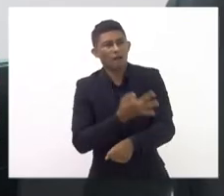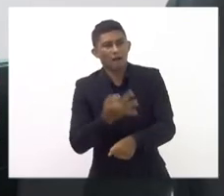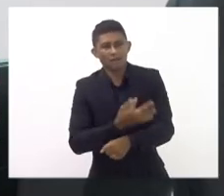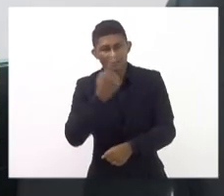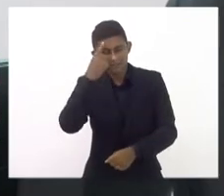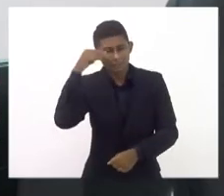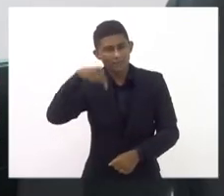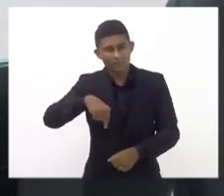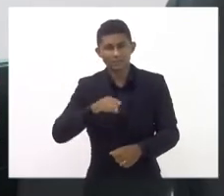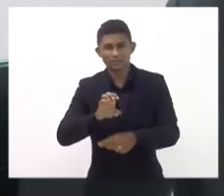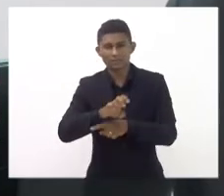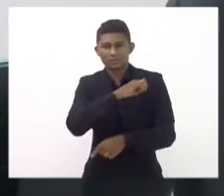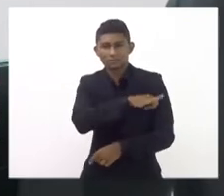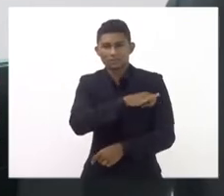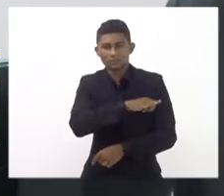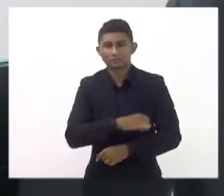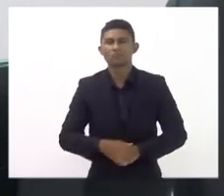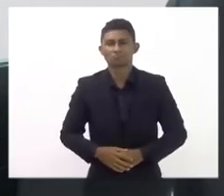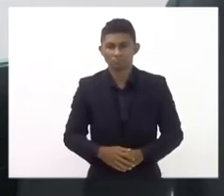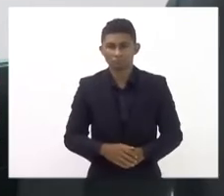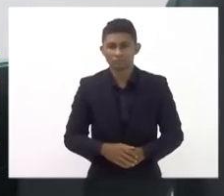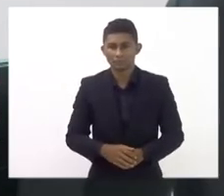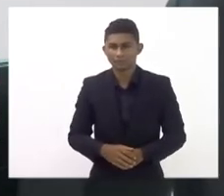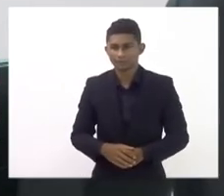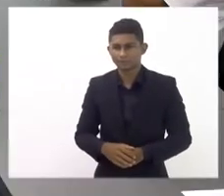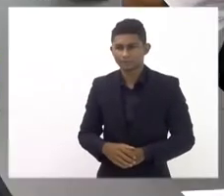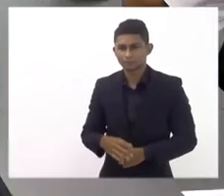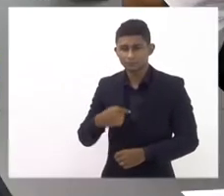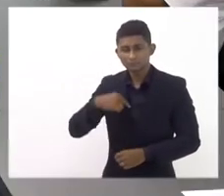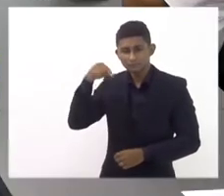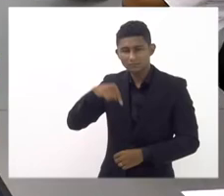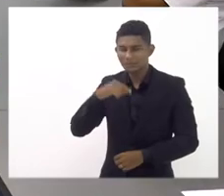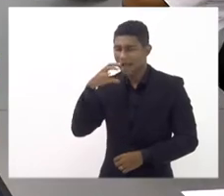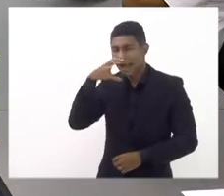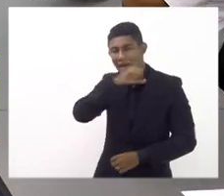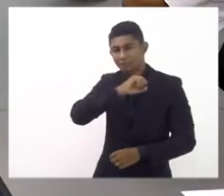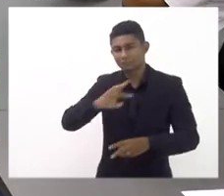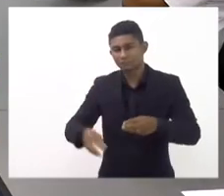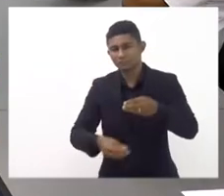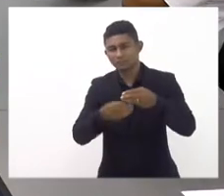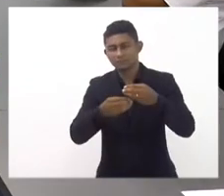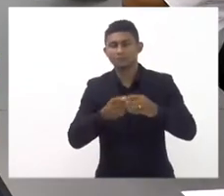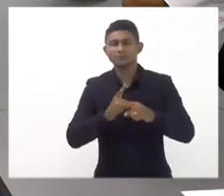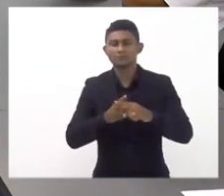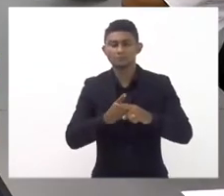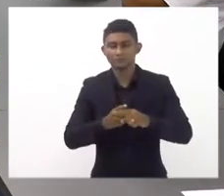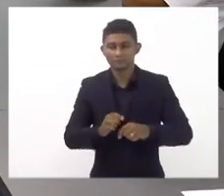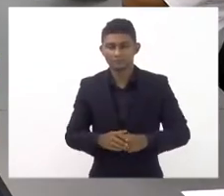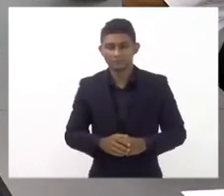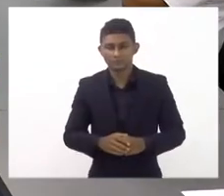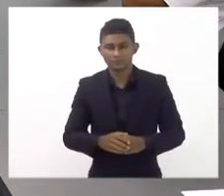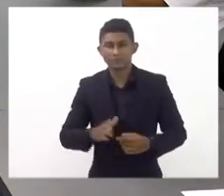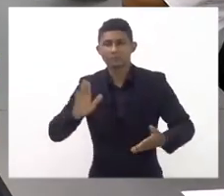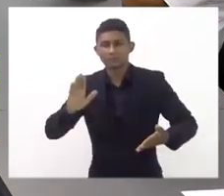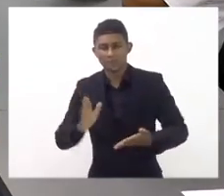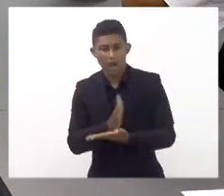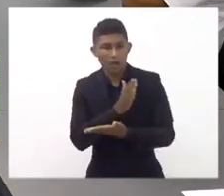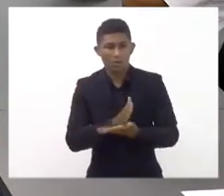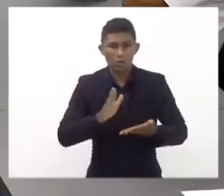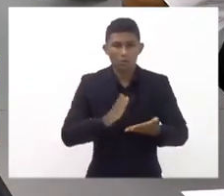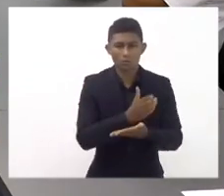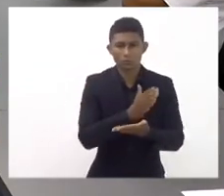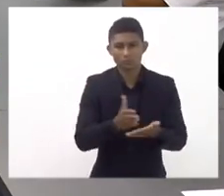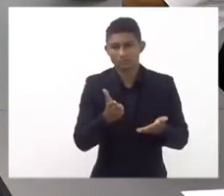travou aqui no Estado. Deputado, posso só fazer um adendo aqui, porque é a fala de alguns, mas